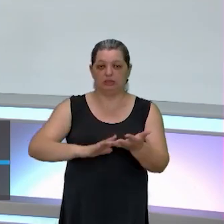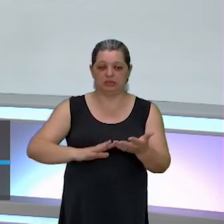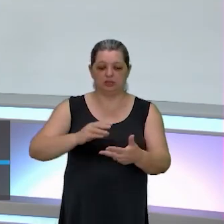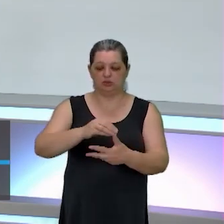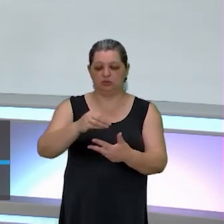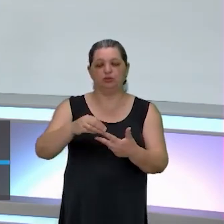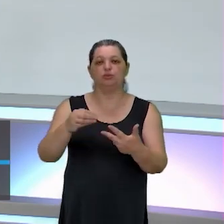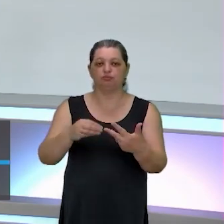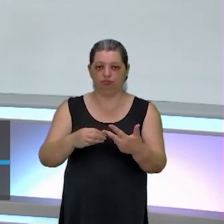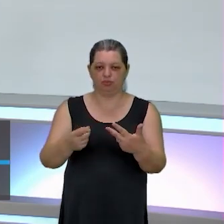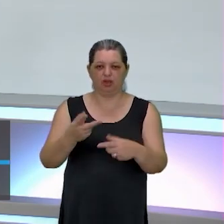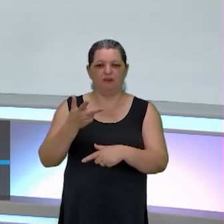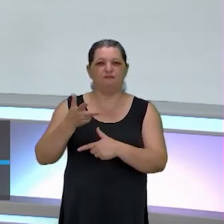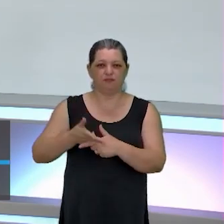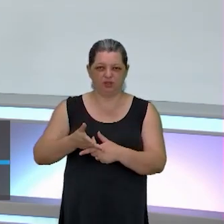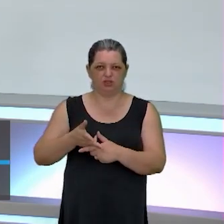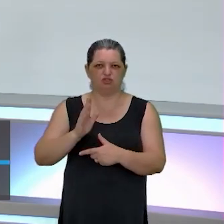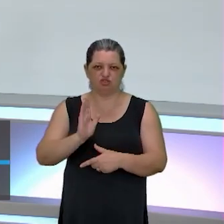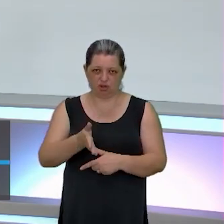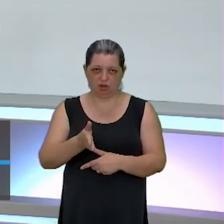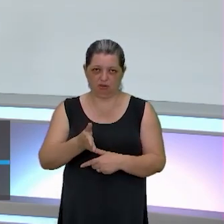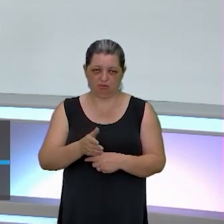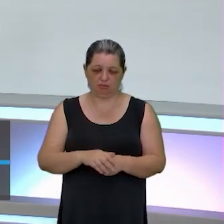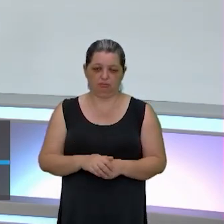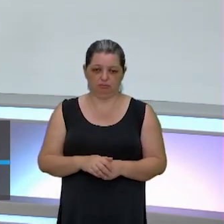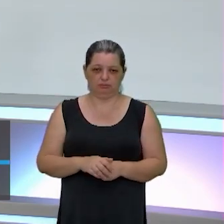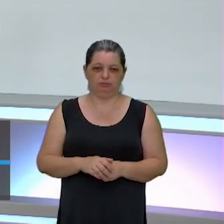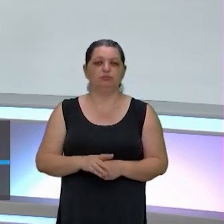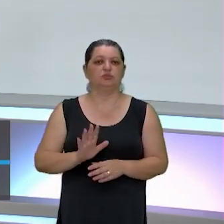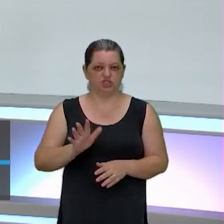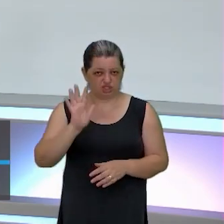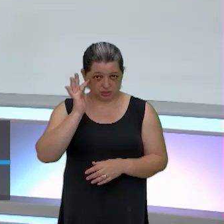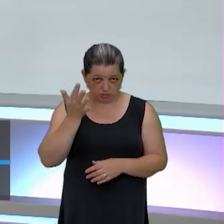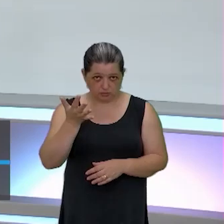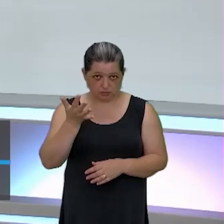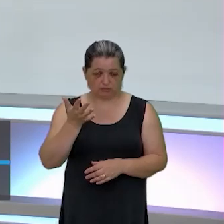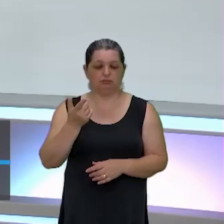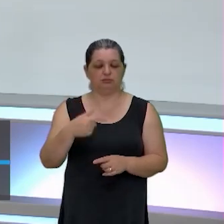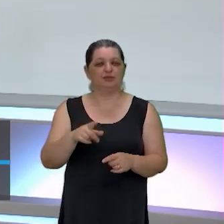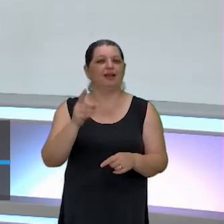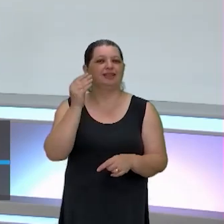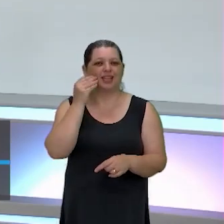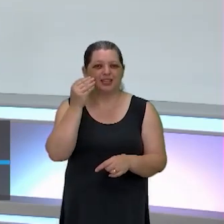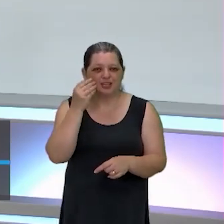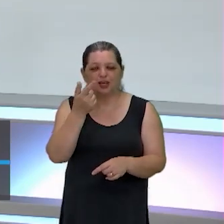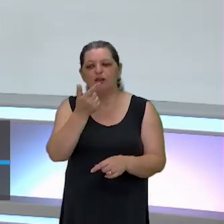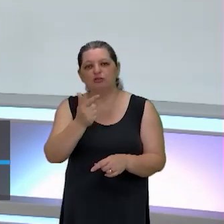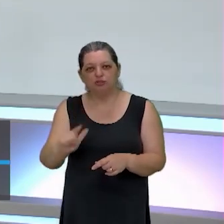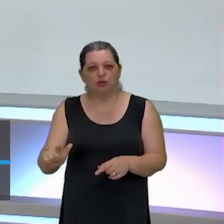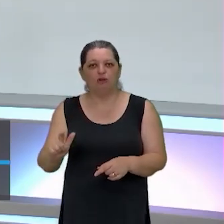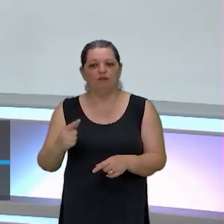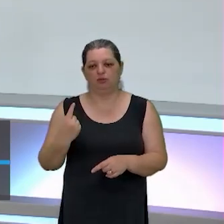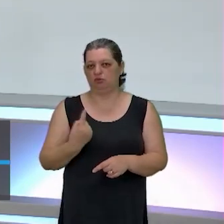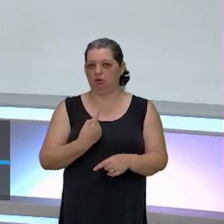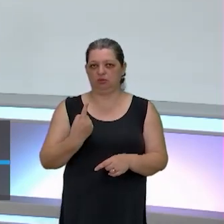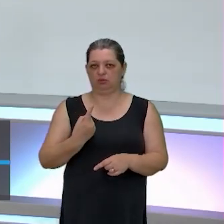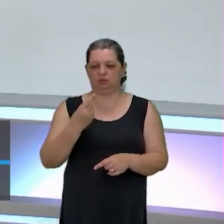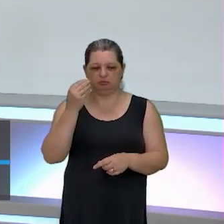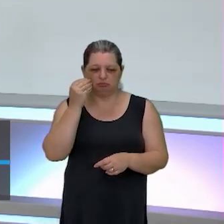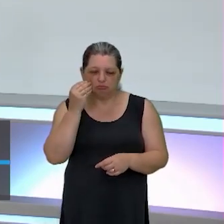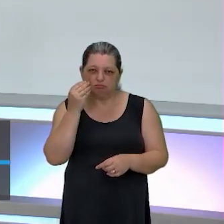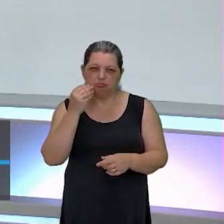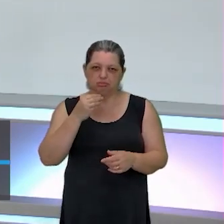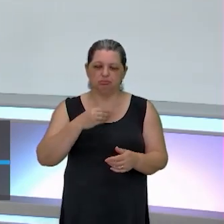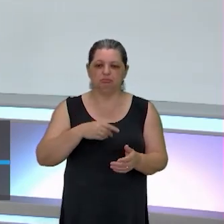Enem que o professor resolveu no vídeo né e resolvemos esses no vídeo eu resolvi um de novo sozinhos E aí você vai